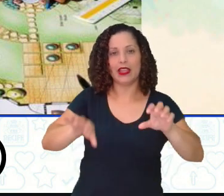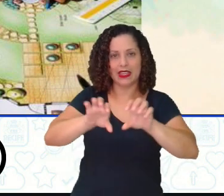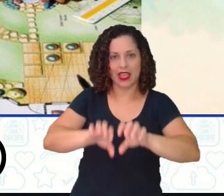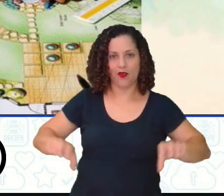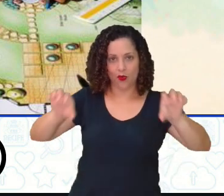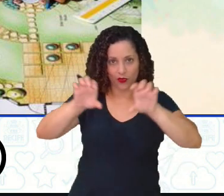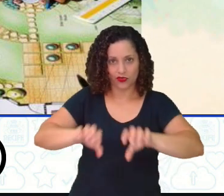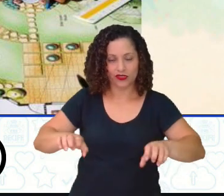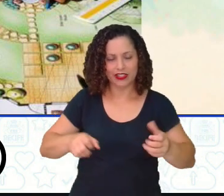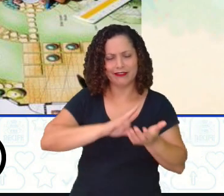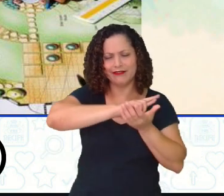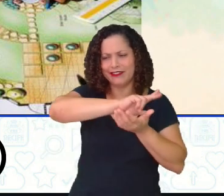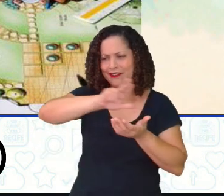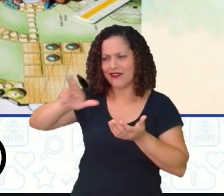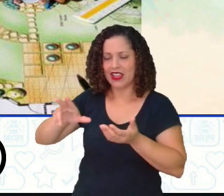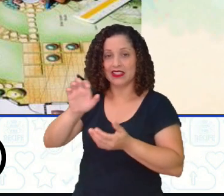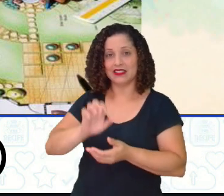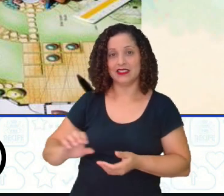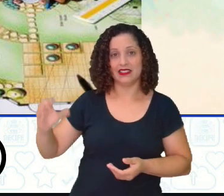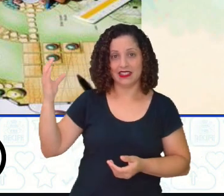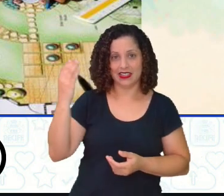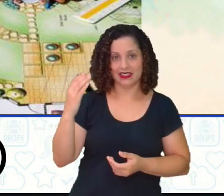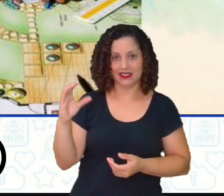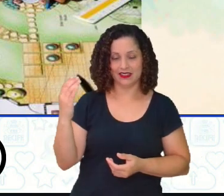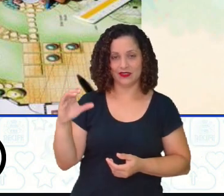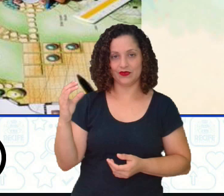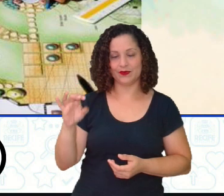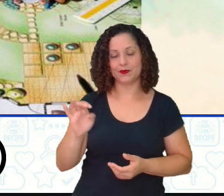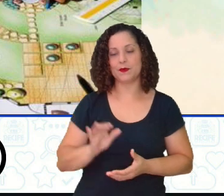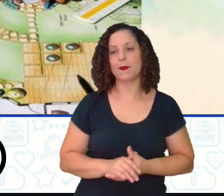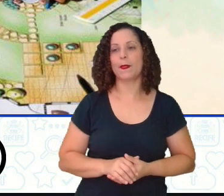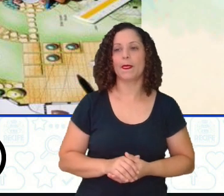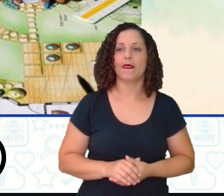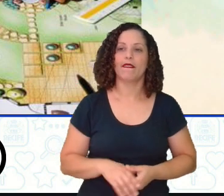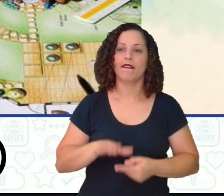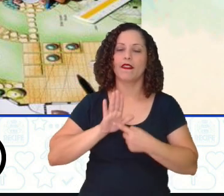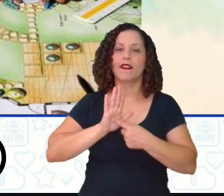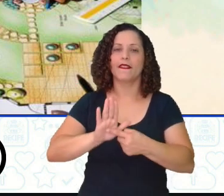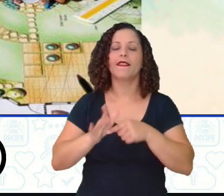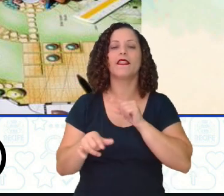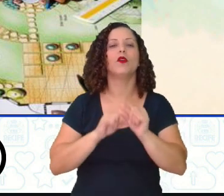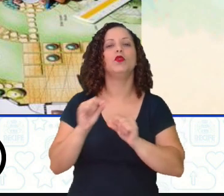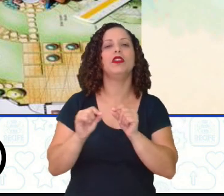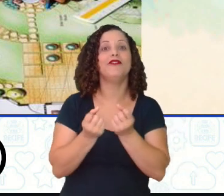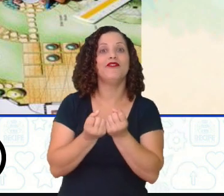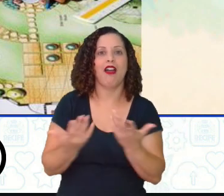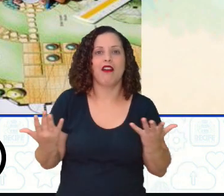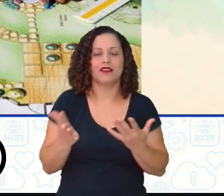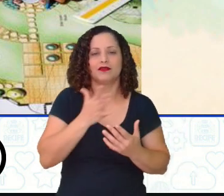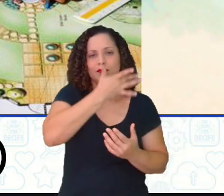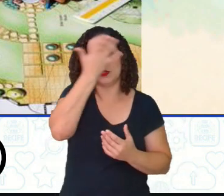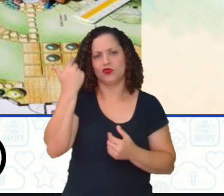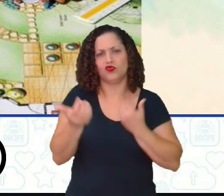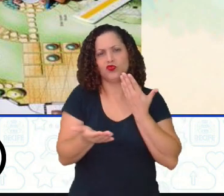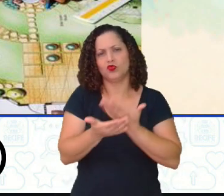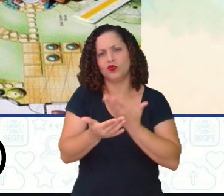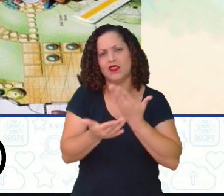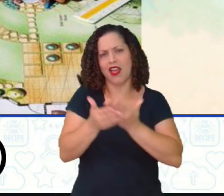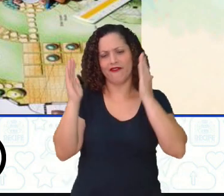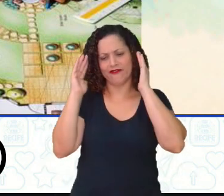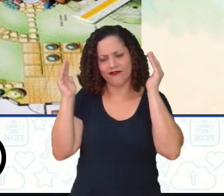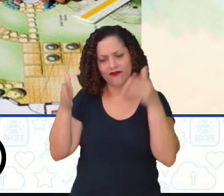outras ciências também. Então a gente está mostrando aí que muita gente estuda. Vocês sabiam que existe